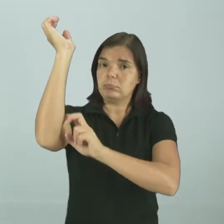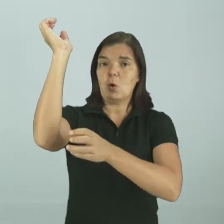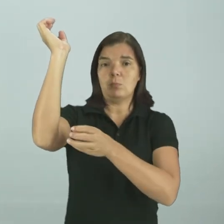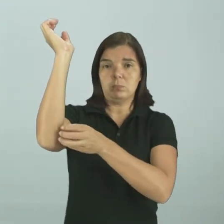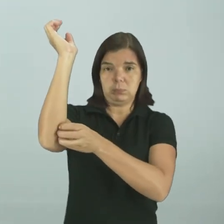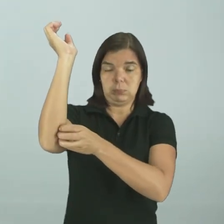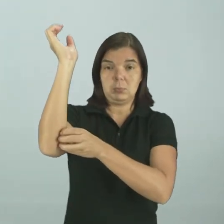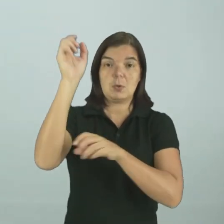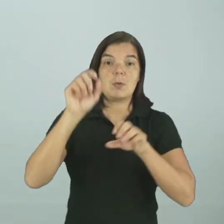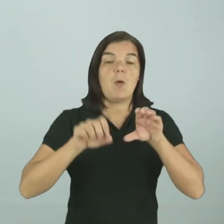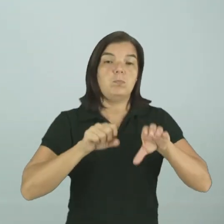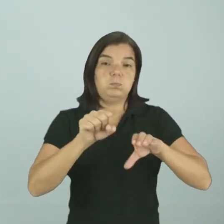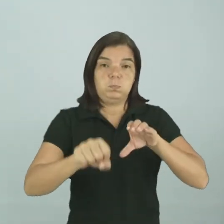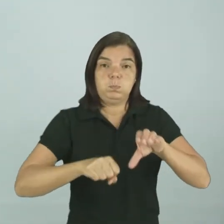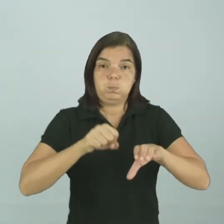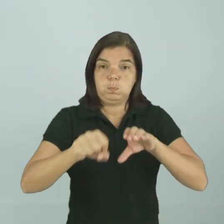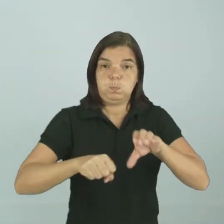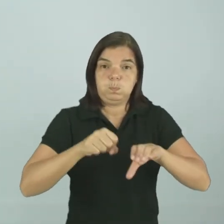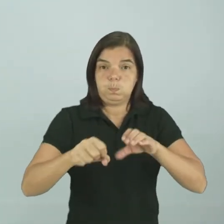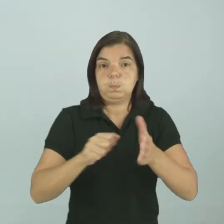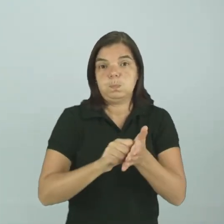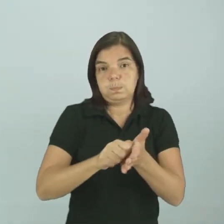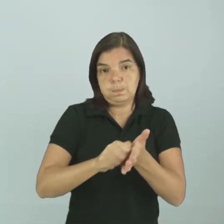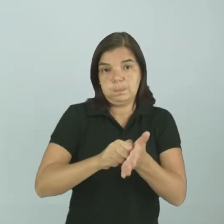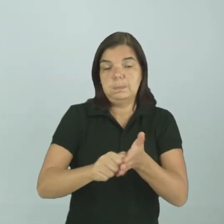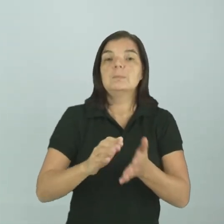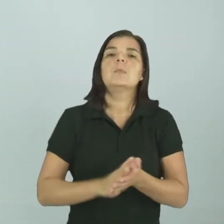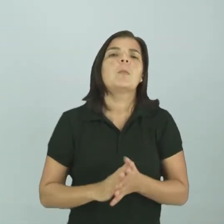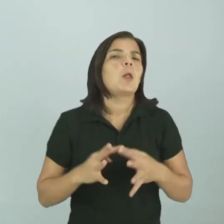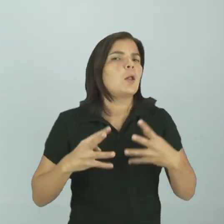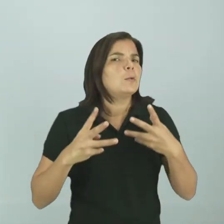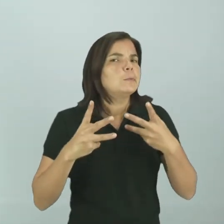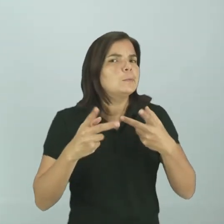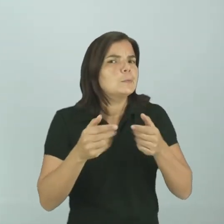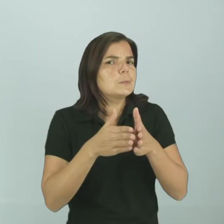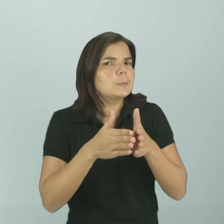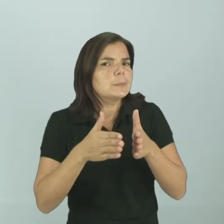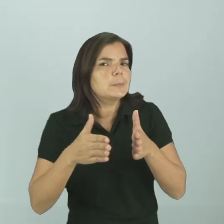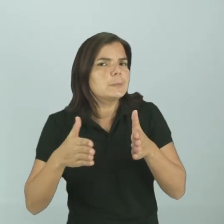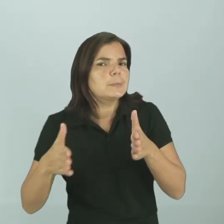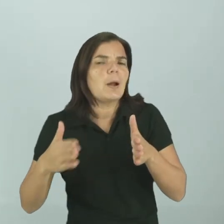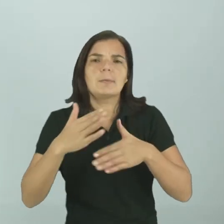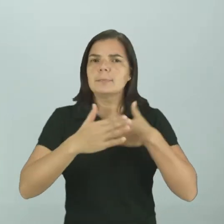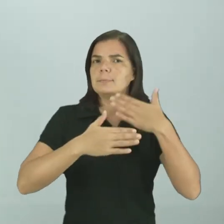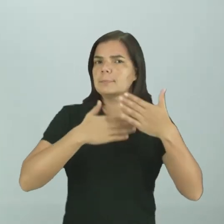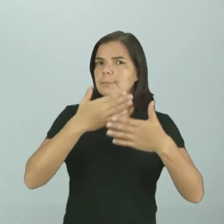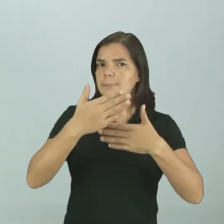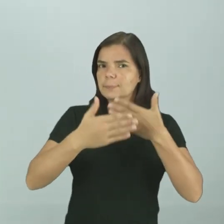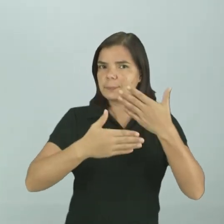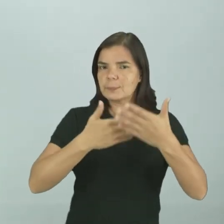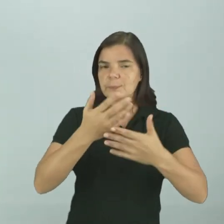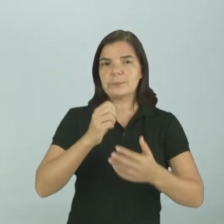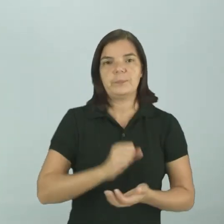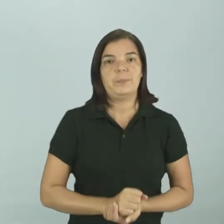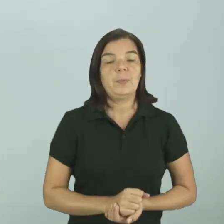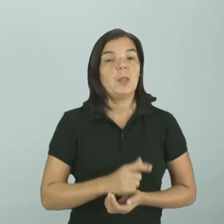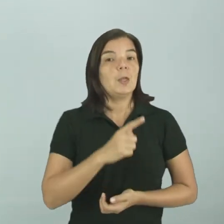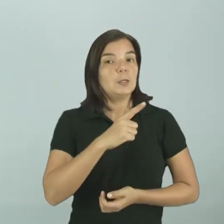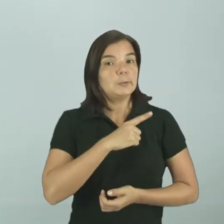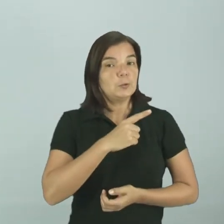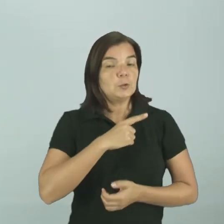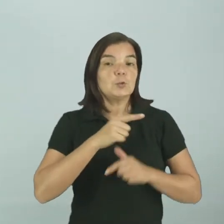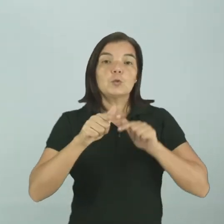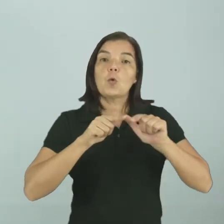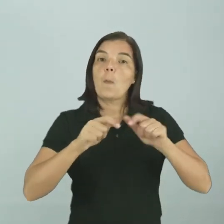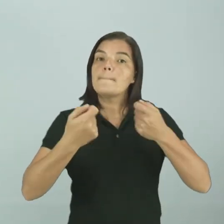a borracha. Só que tudo isso, ele passou por um processo, ele passava por um processo. Tinha que ter um